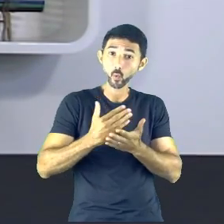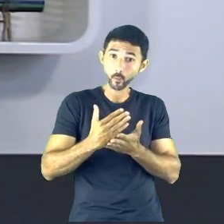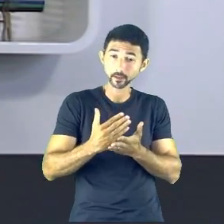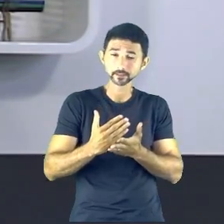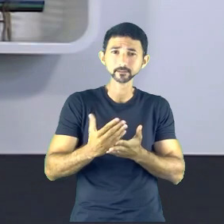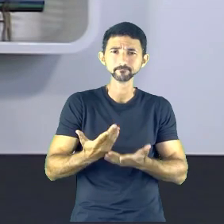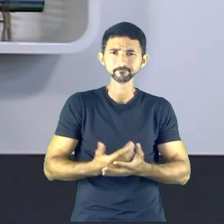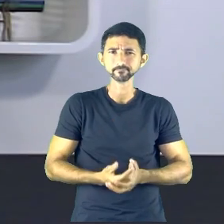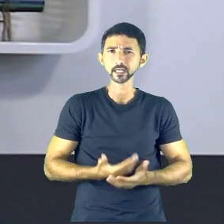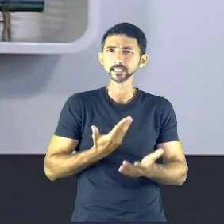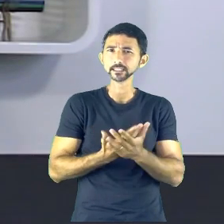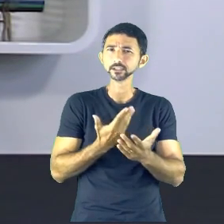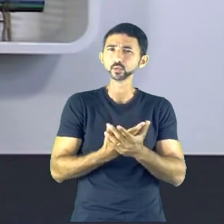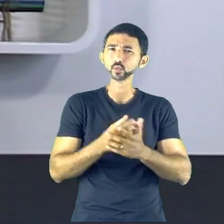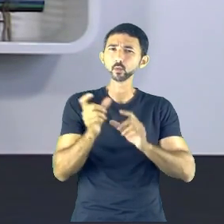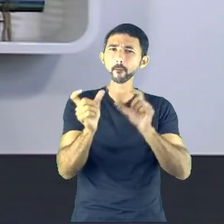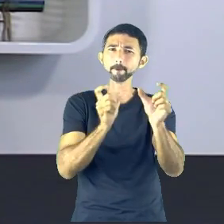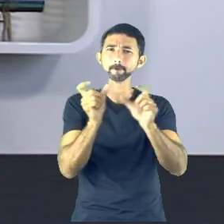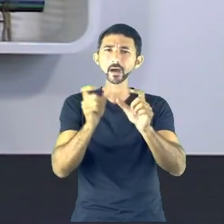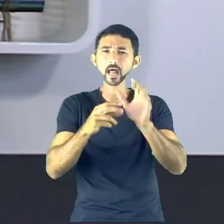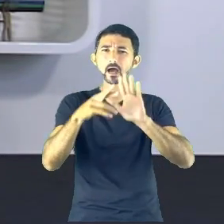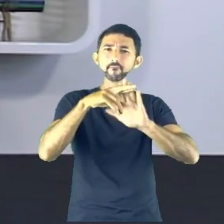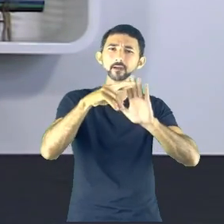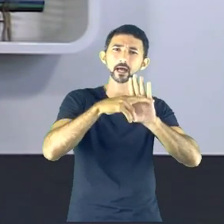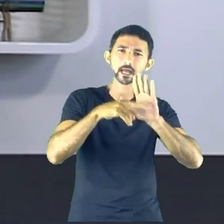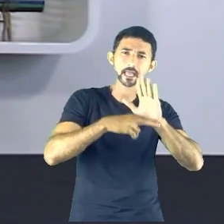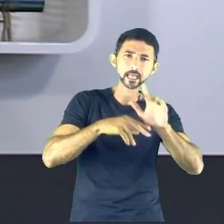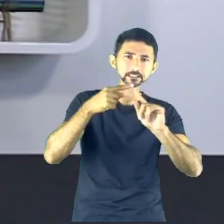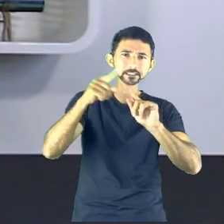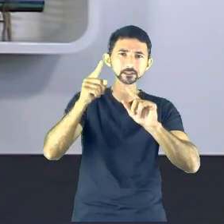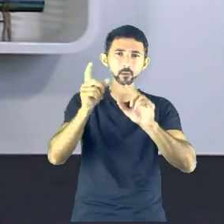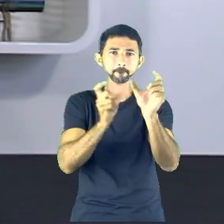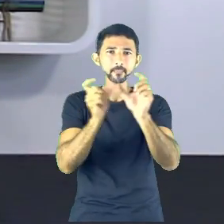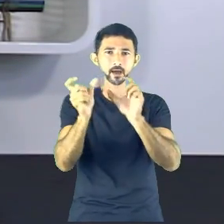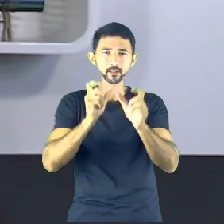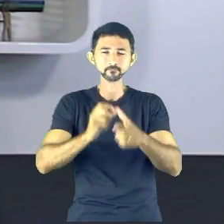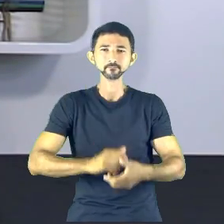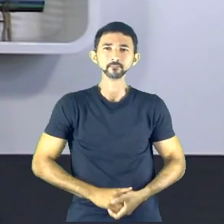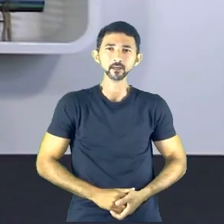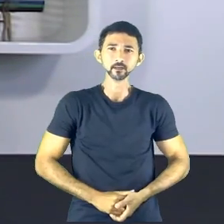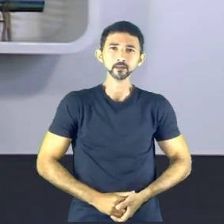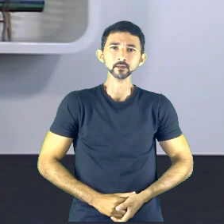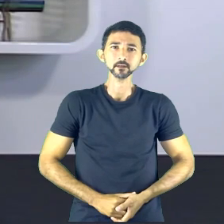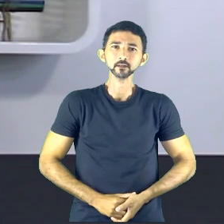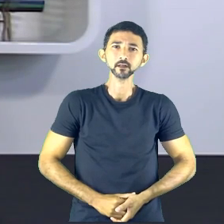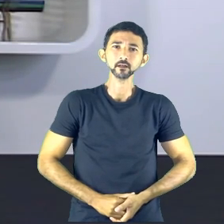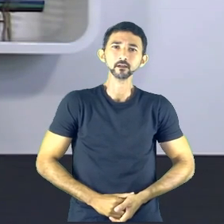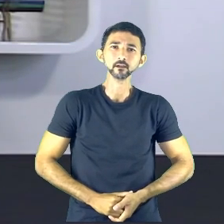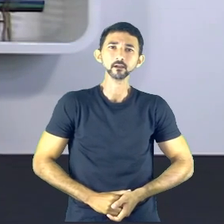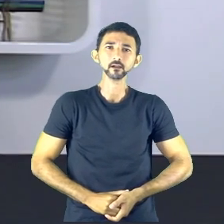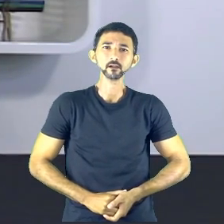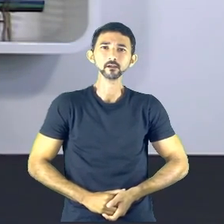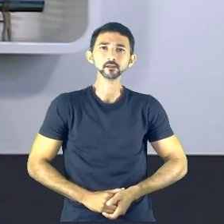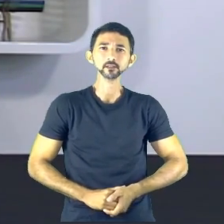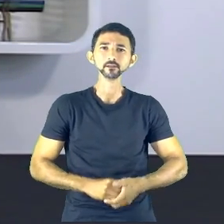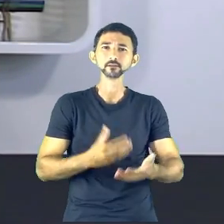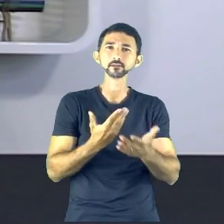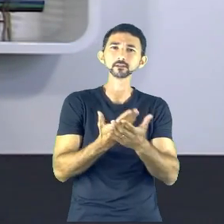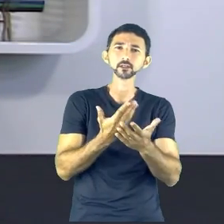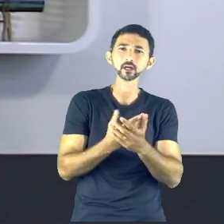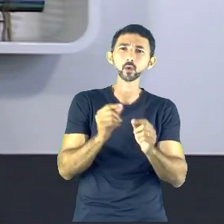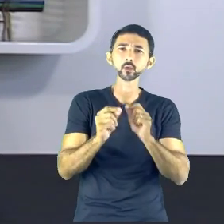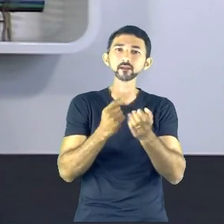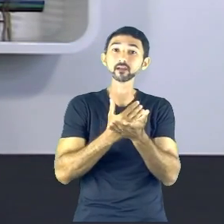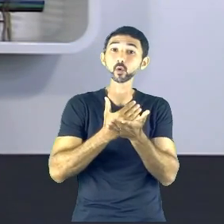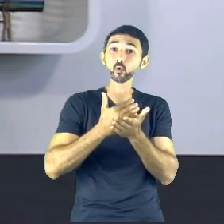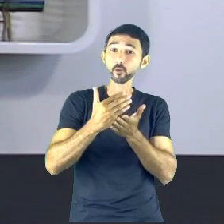e iniciaremos, na verdade, os nossos estudos a respeito das regras de acentuação das palavras.